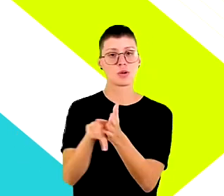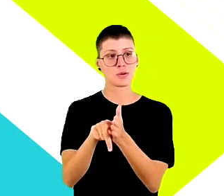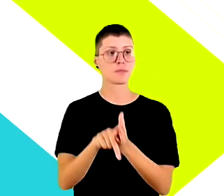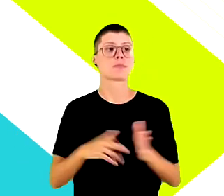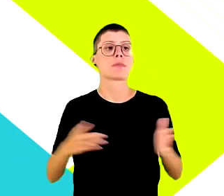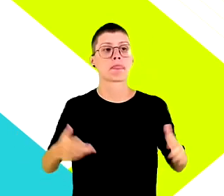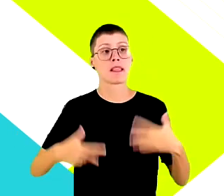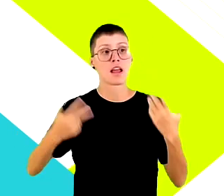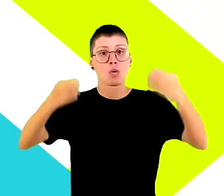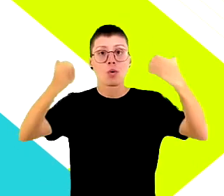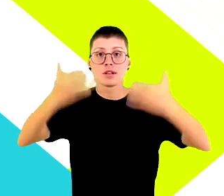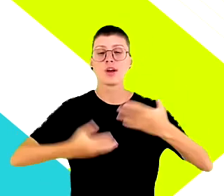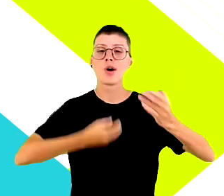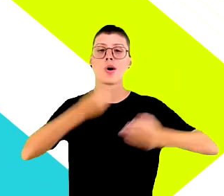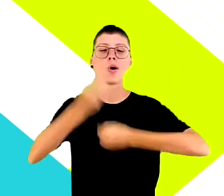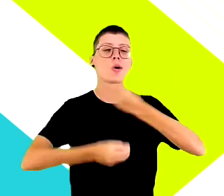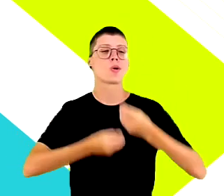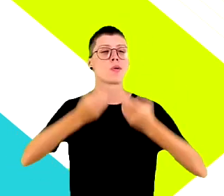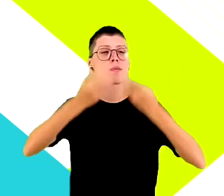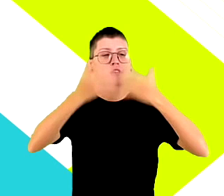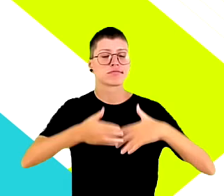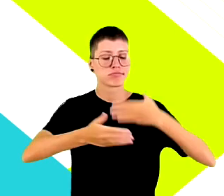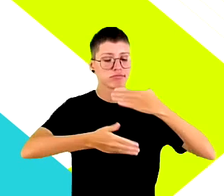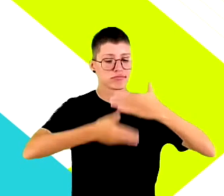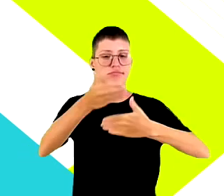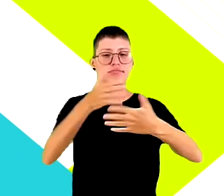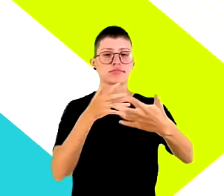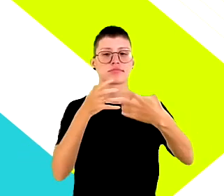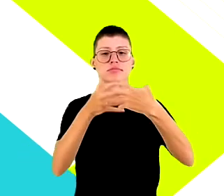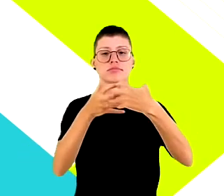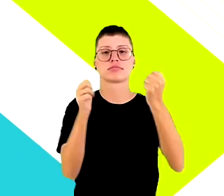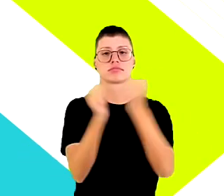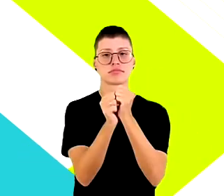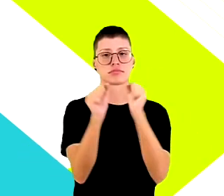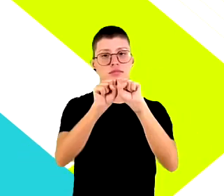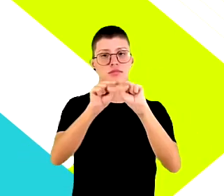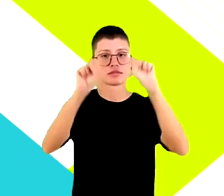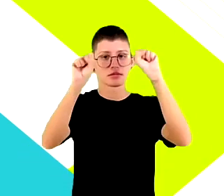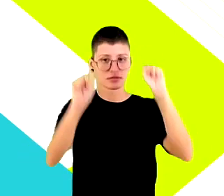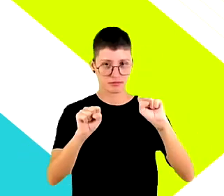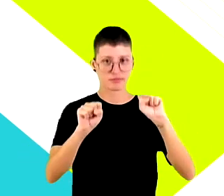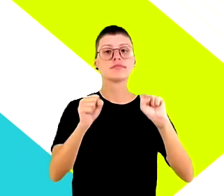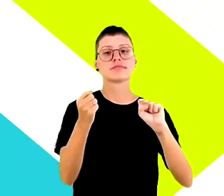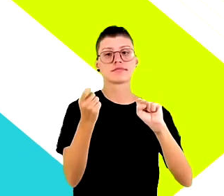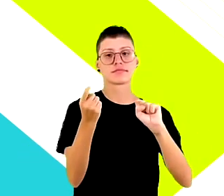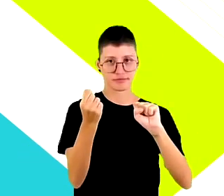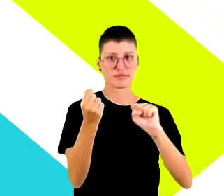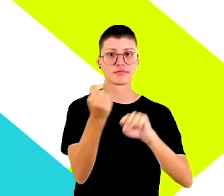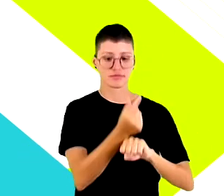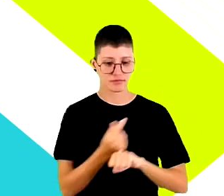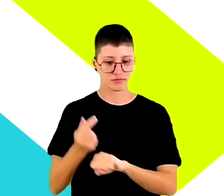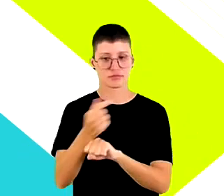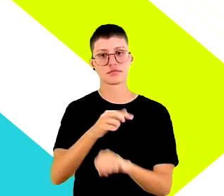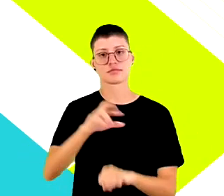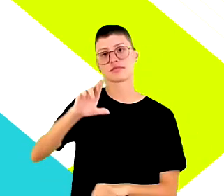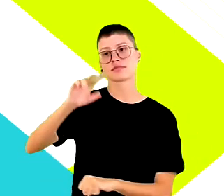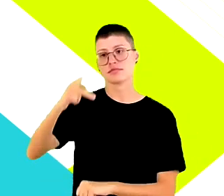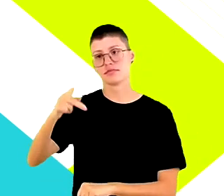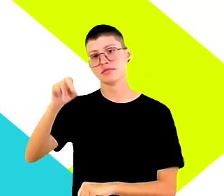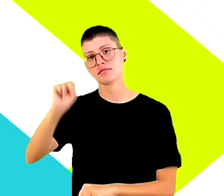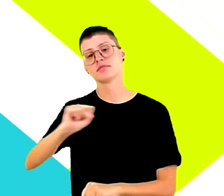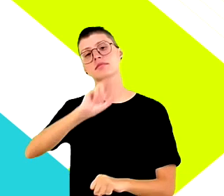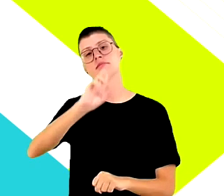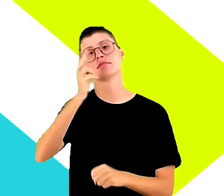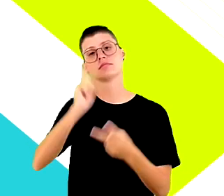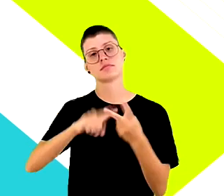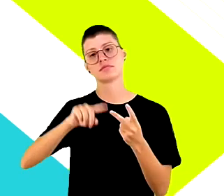pouco de como isso funciona, a gente integra o nosso sistema, né, nos sistemas legados dos nossos clientes, então RPs, né, e CRMs,